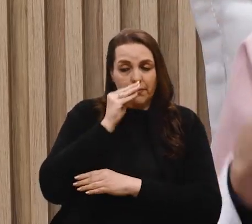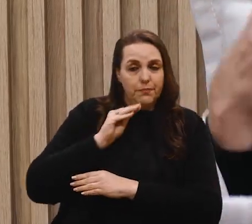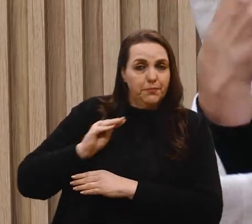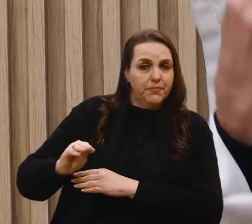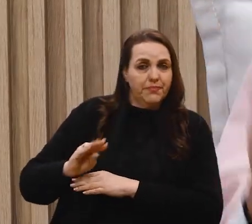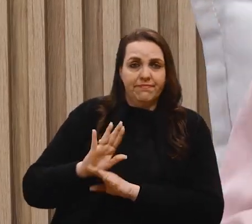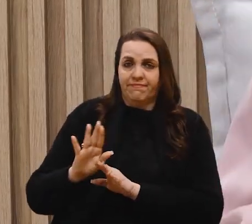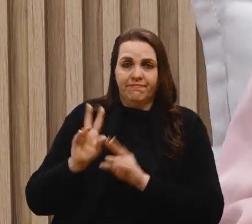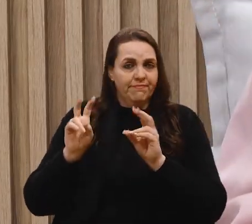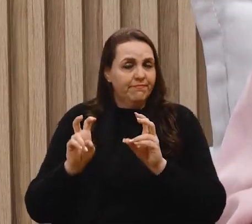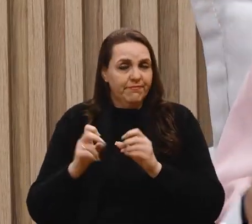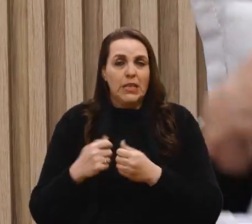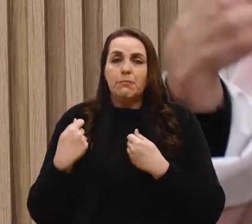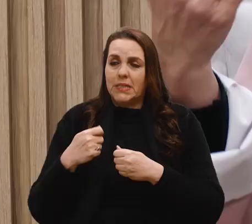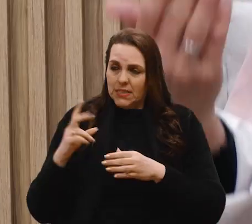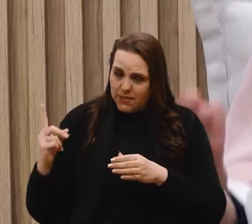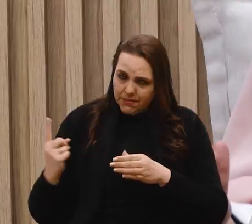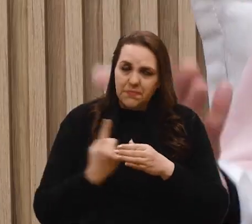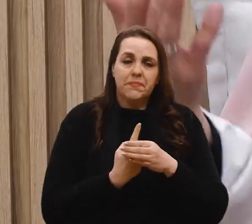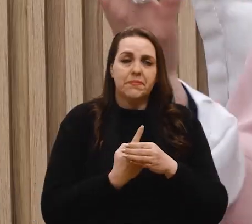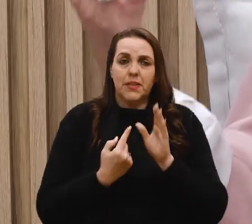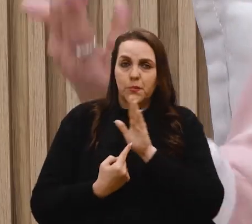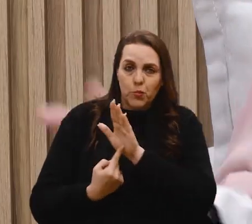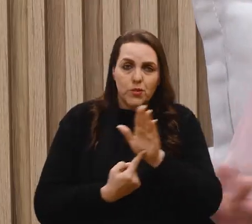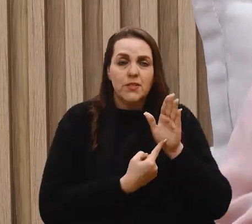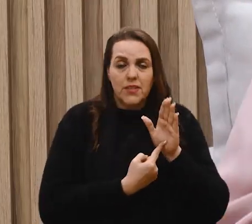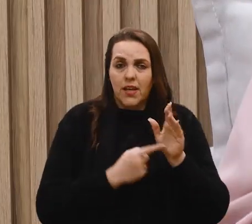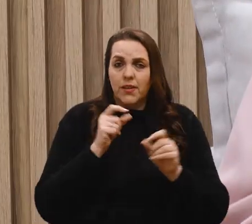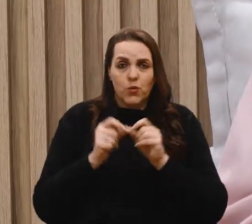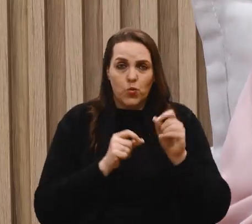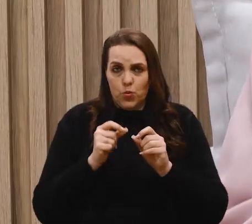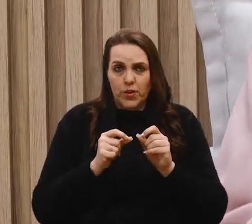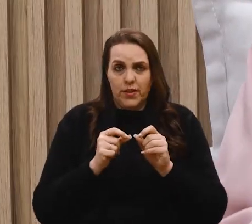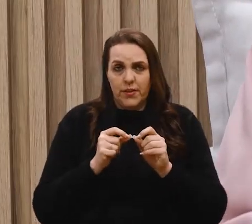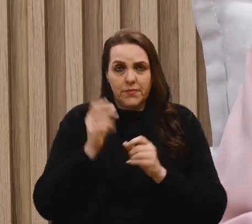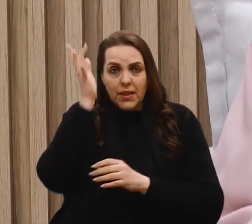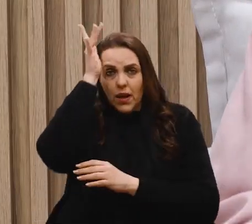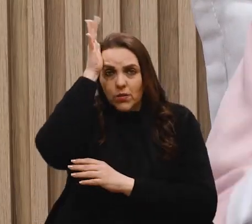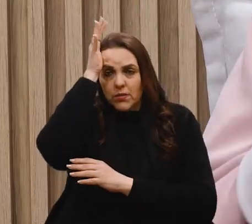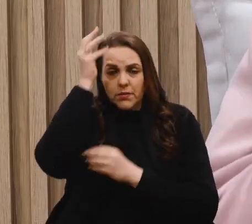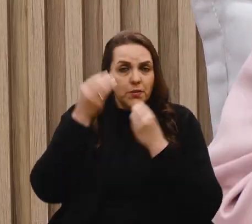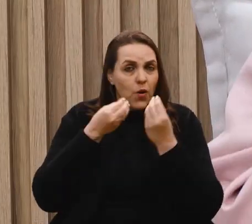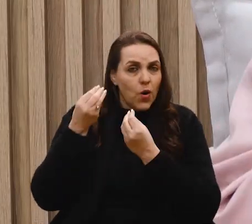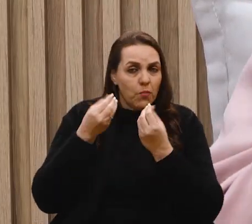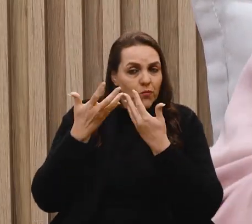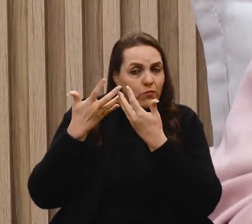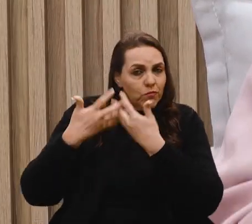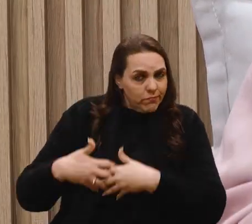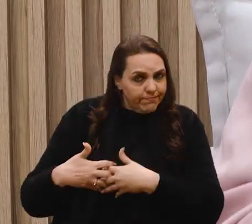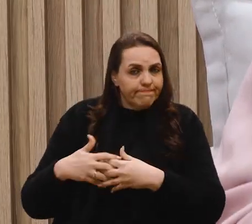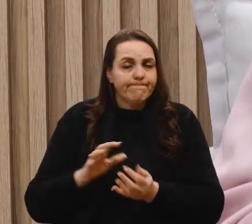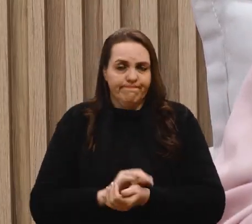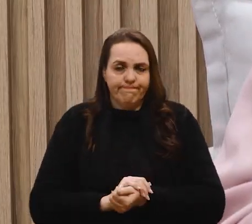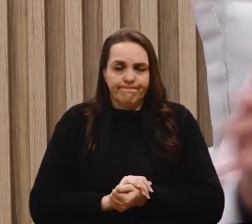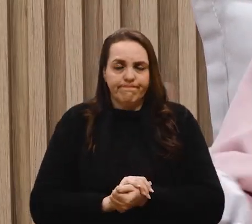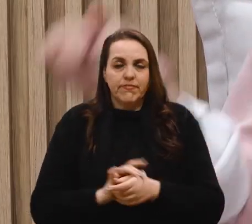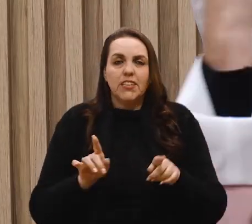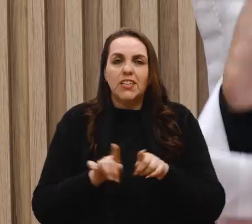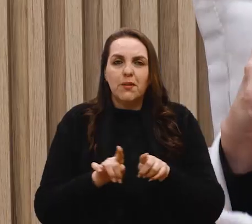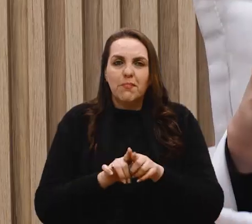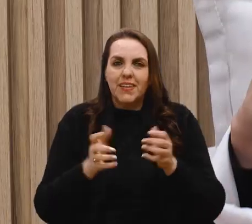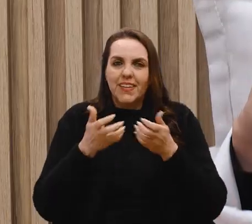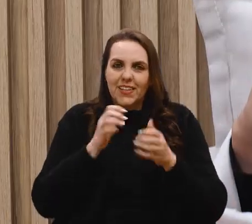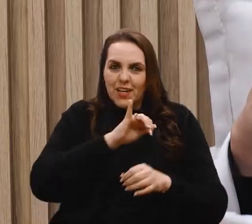de lado, a gente tem que colocar e mostrar essas altas habilidades. E também queria